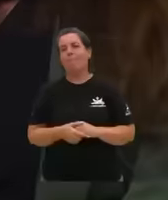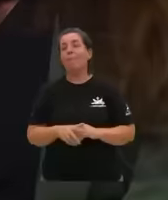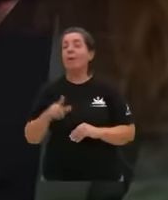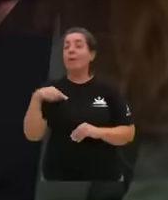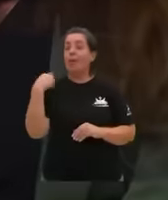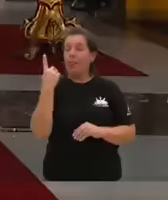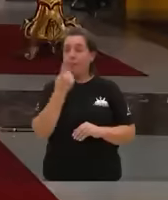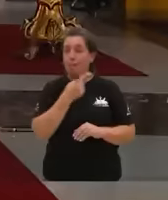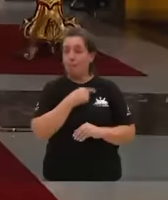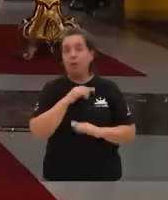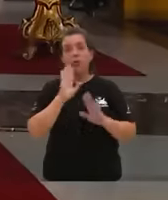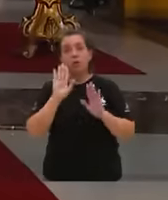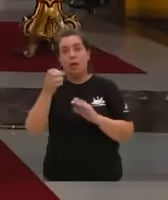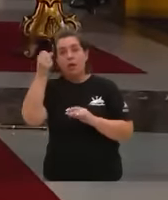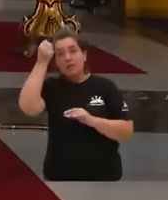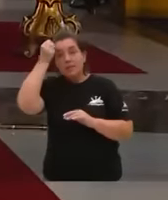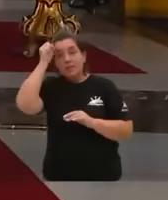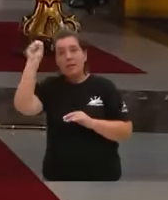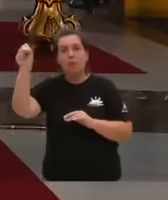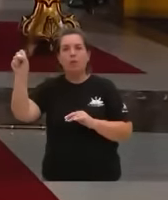Estamos em Salomão.